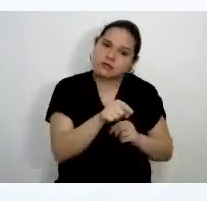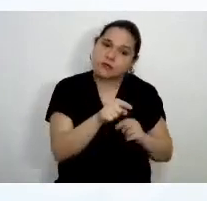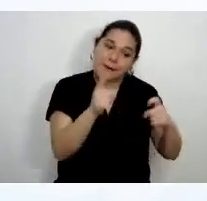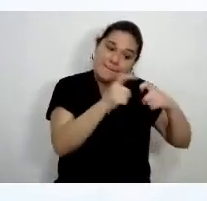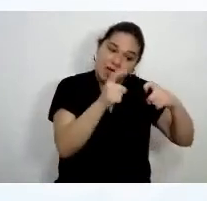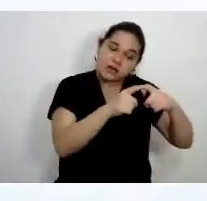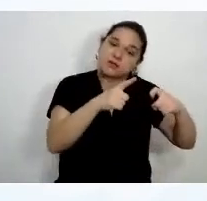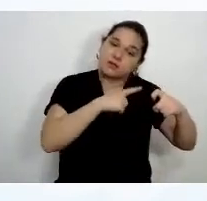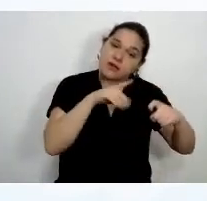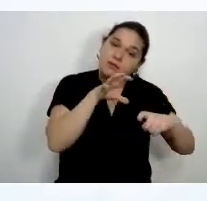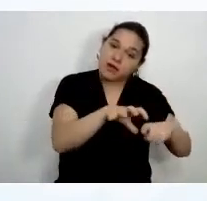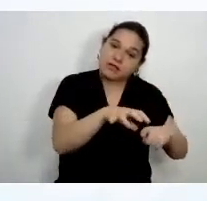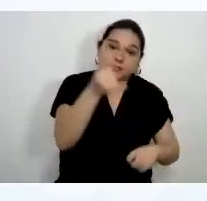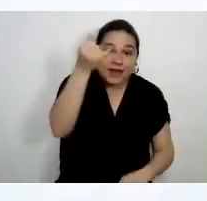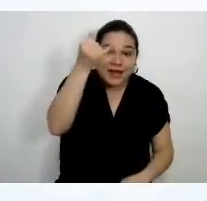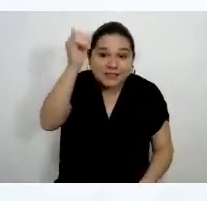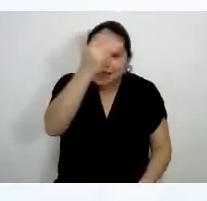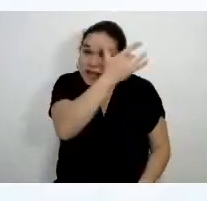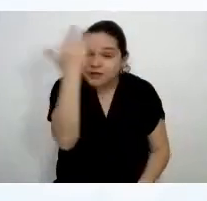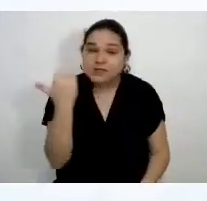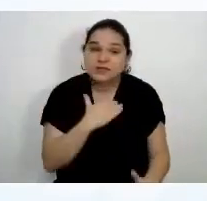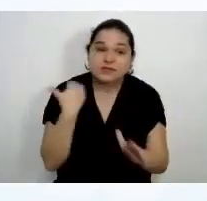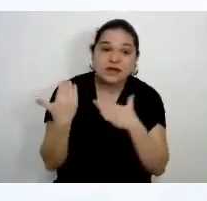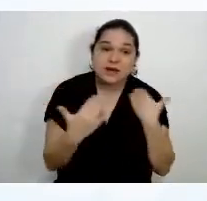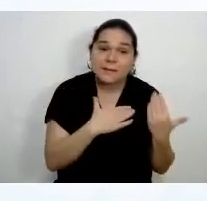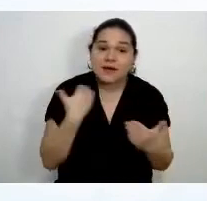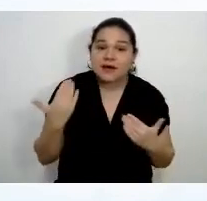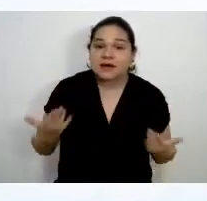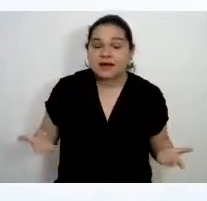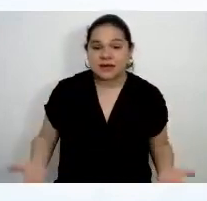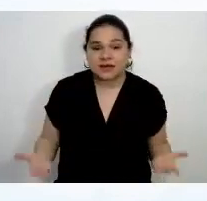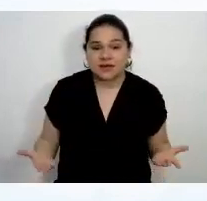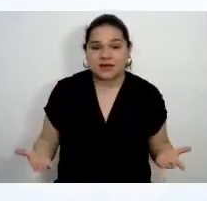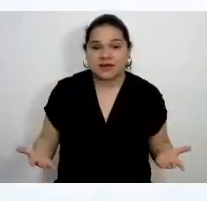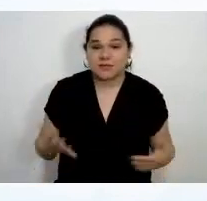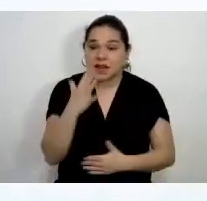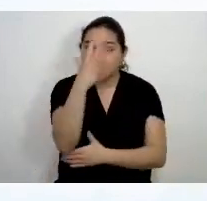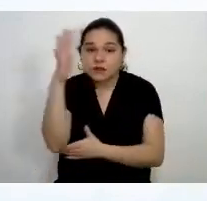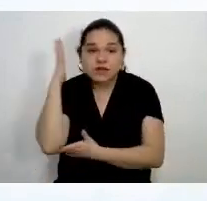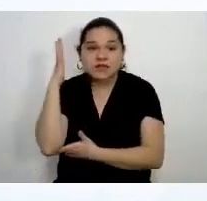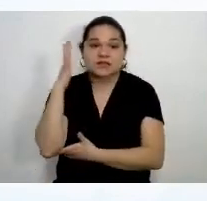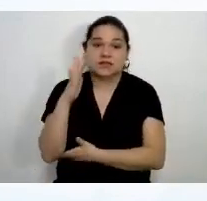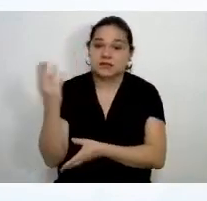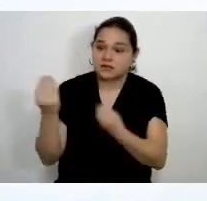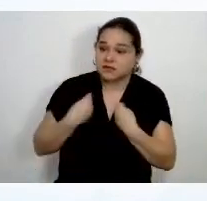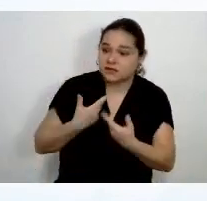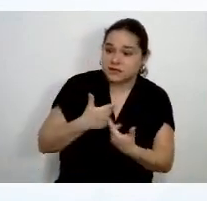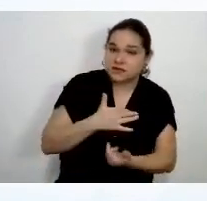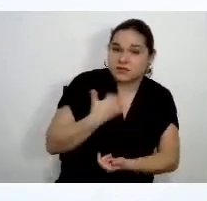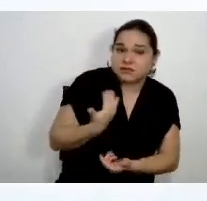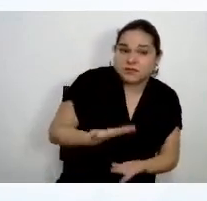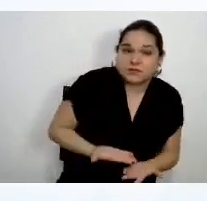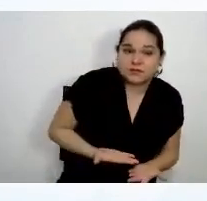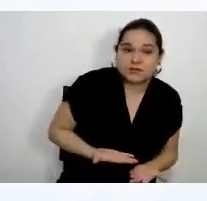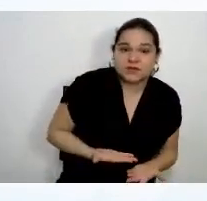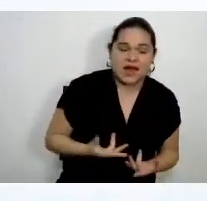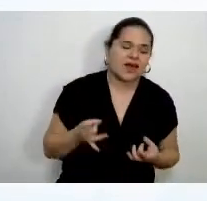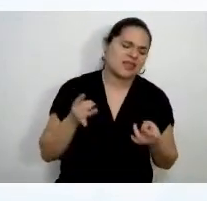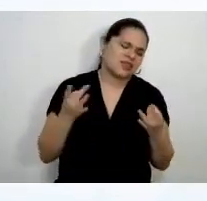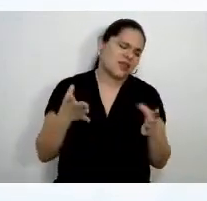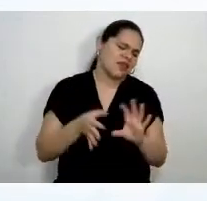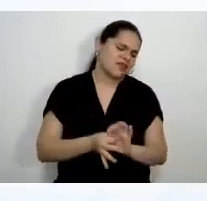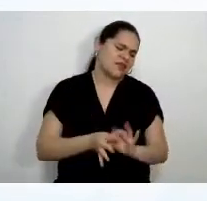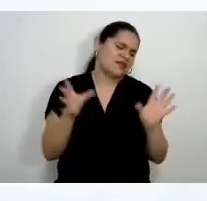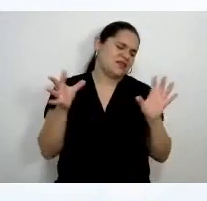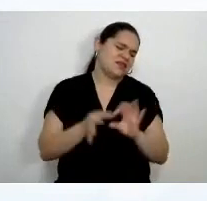sejam imoladas pela natureza, pelo deixa acontecer, deixa que